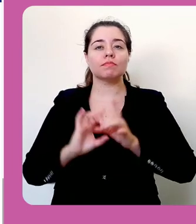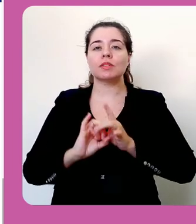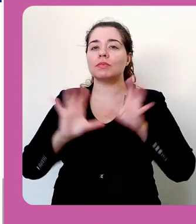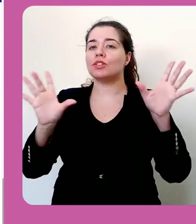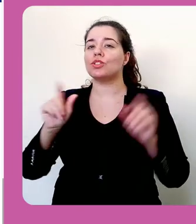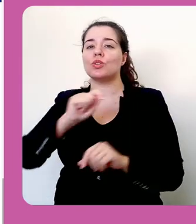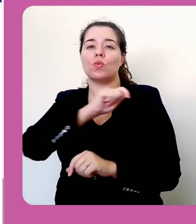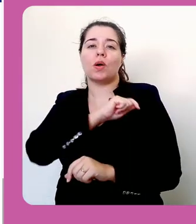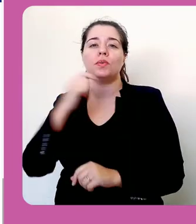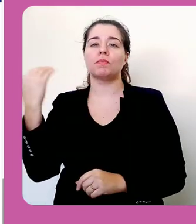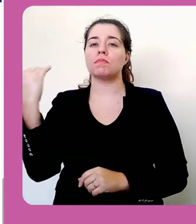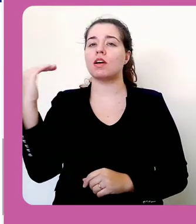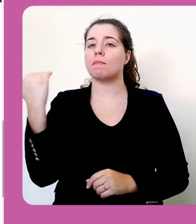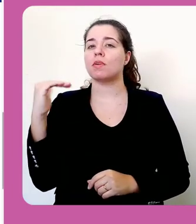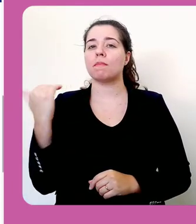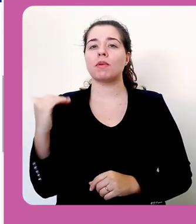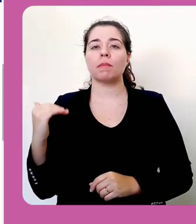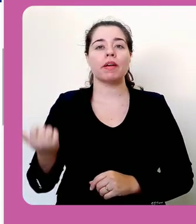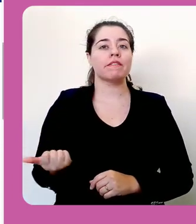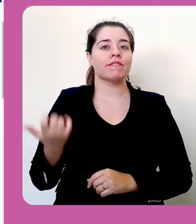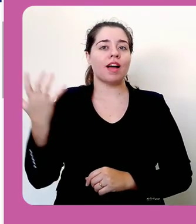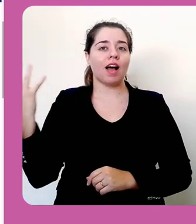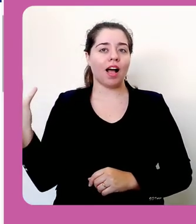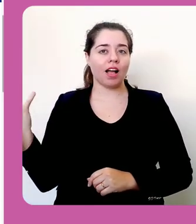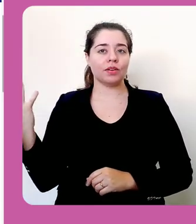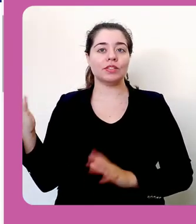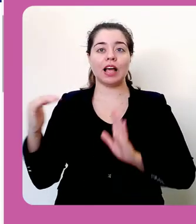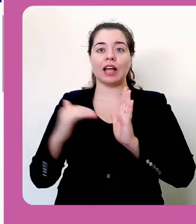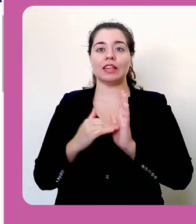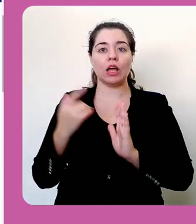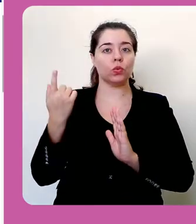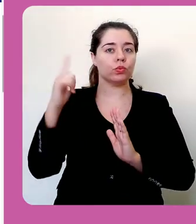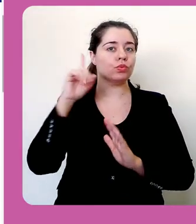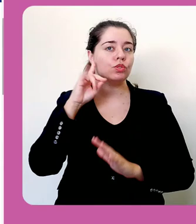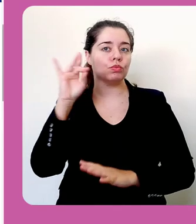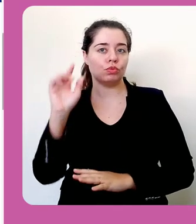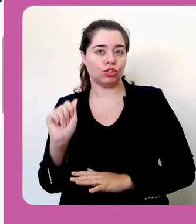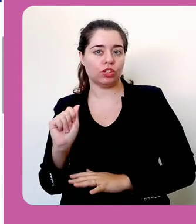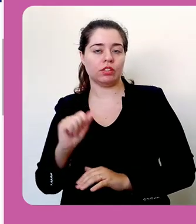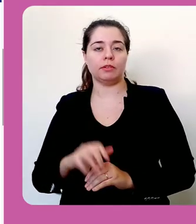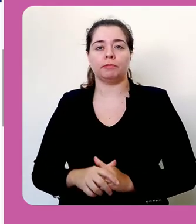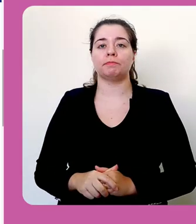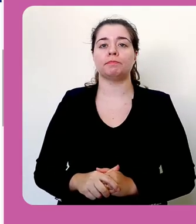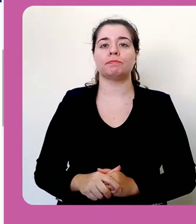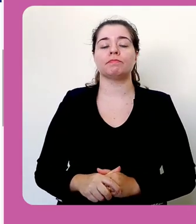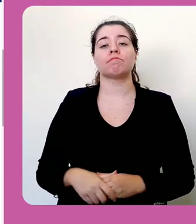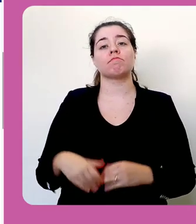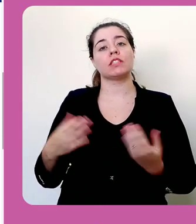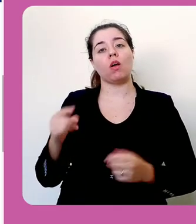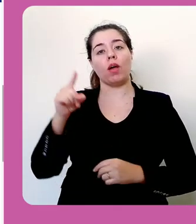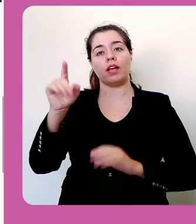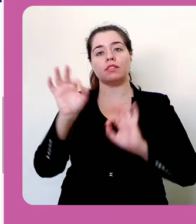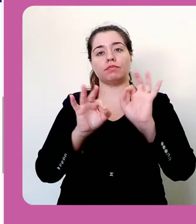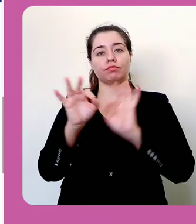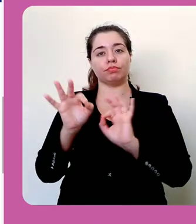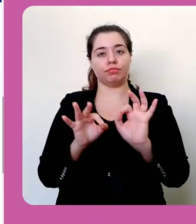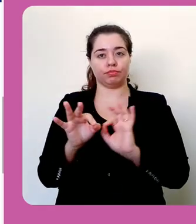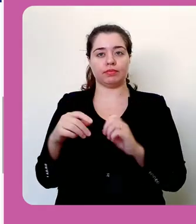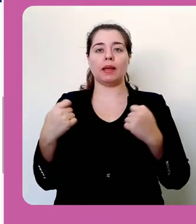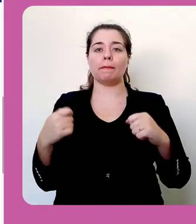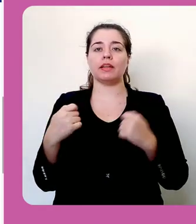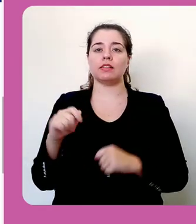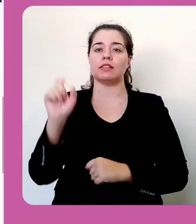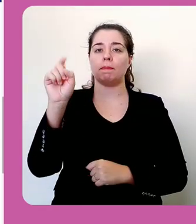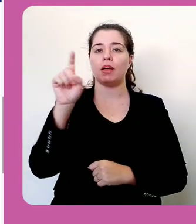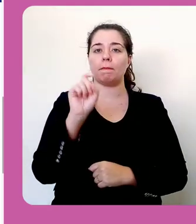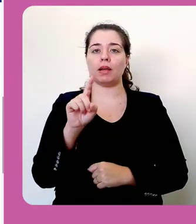essas configurações são as necessárias. Então, marcar uma data de entrega, marcar o envio de arquivos